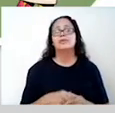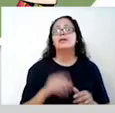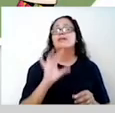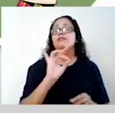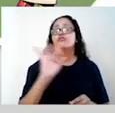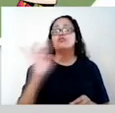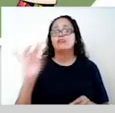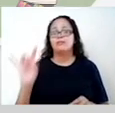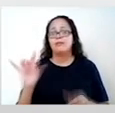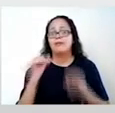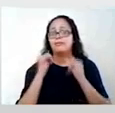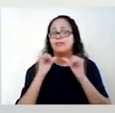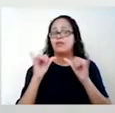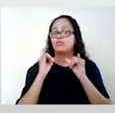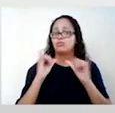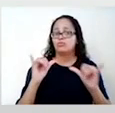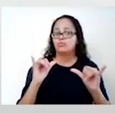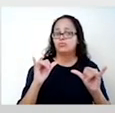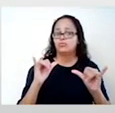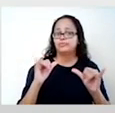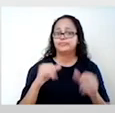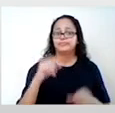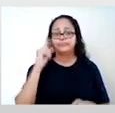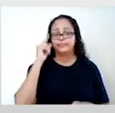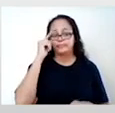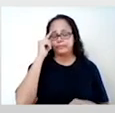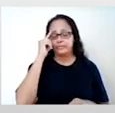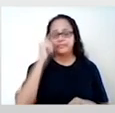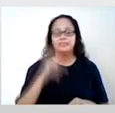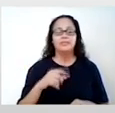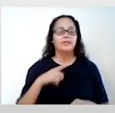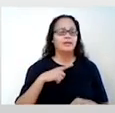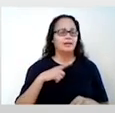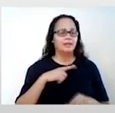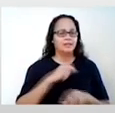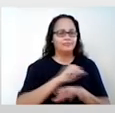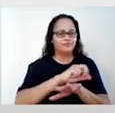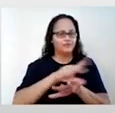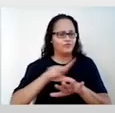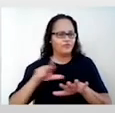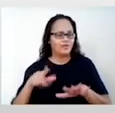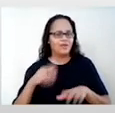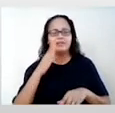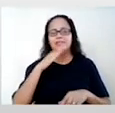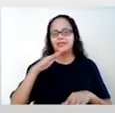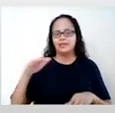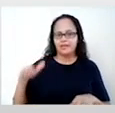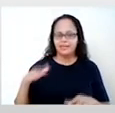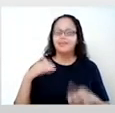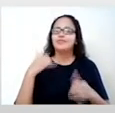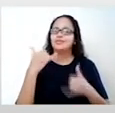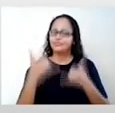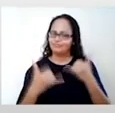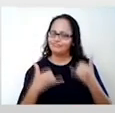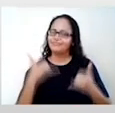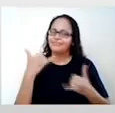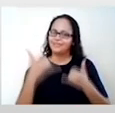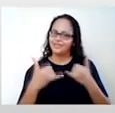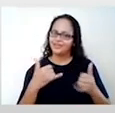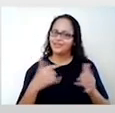cada assunto? Aqui nós temos várias imagens de crianças brincando, se divertindo,